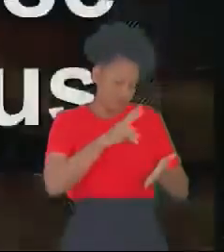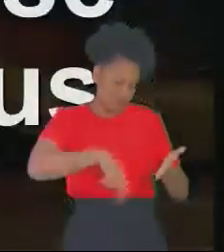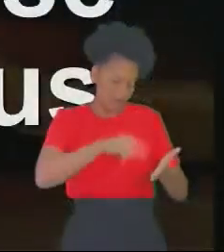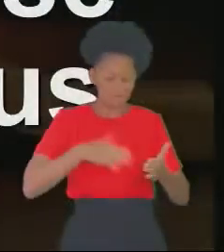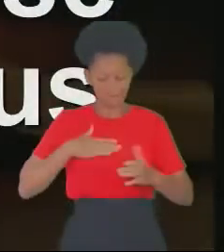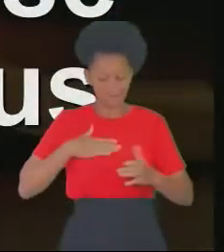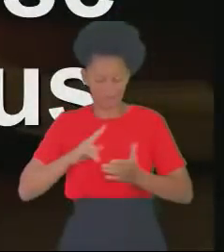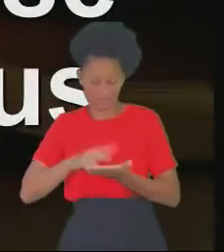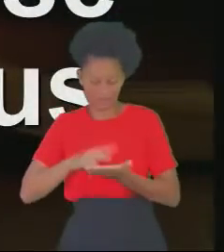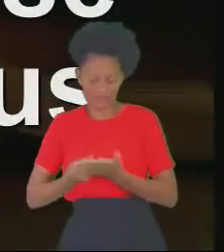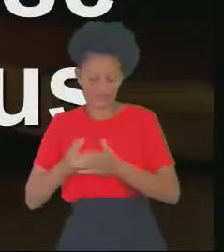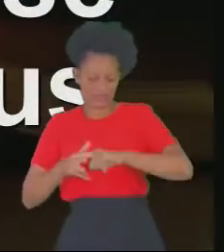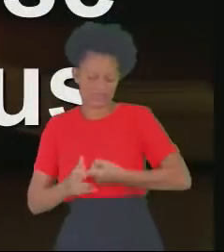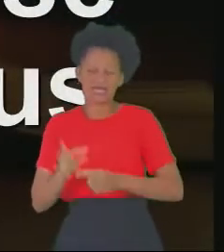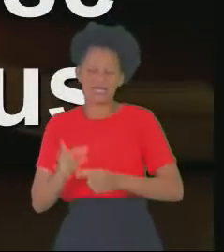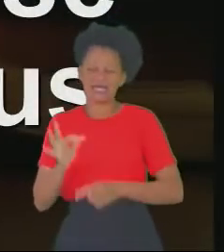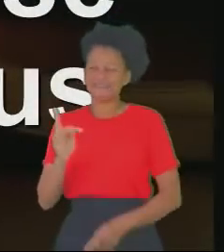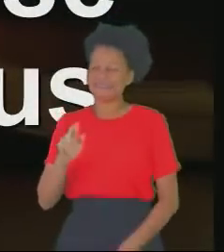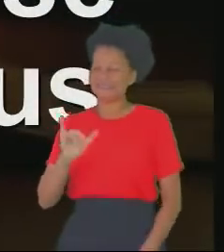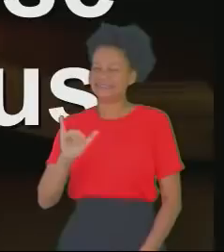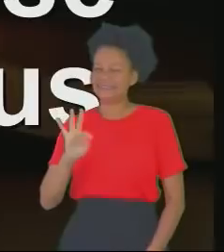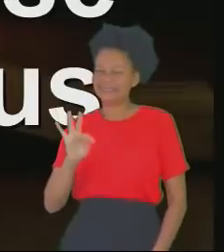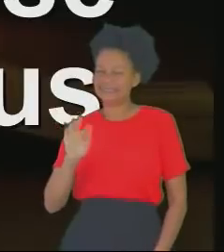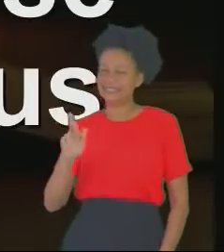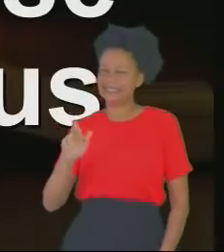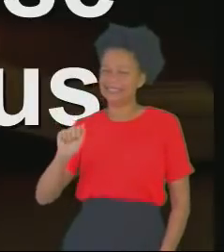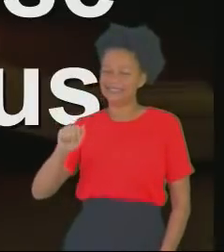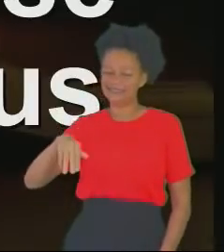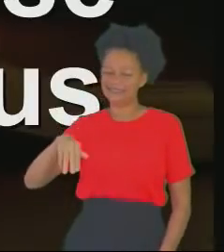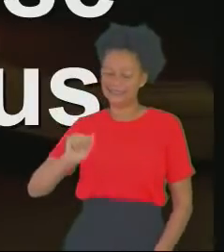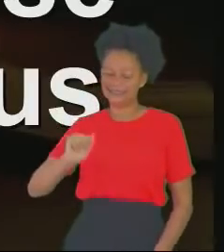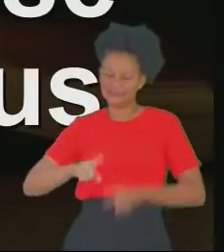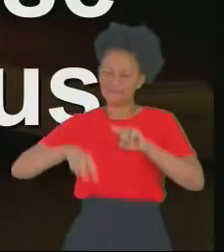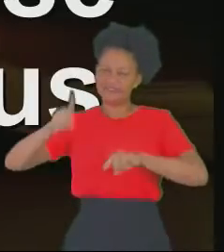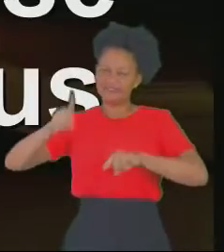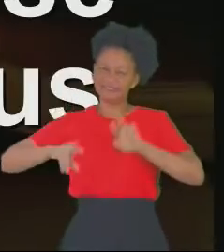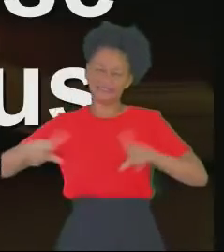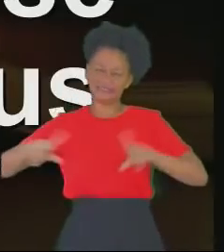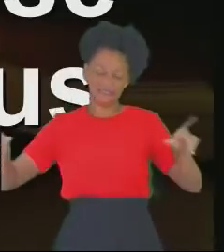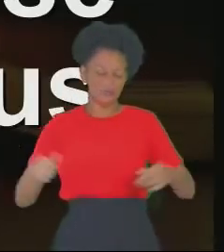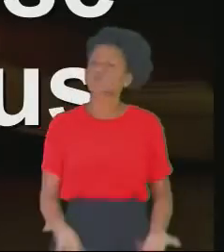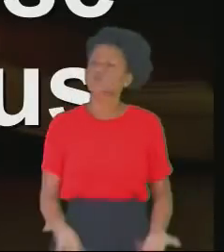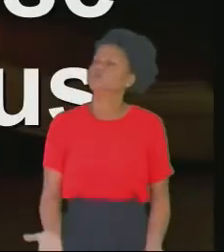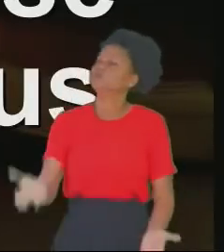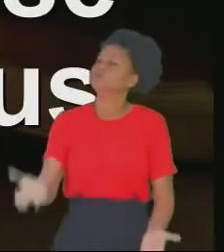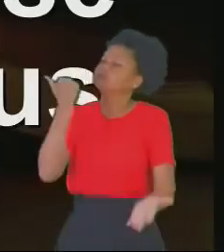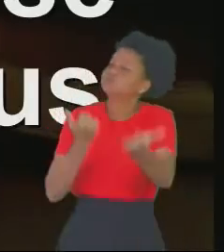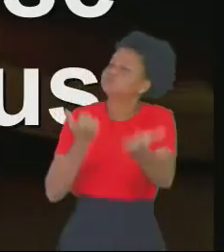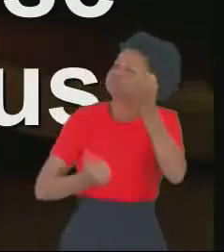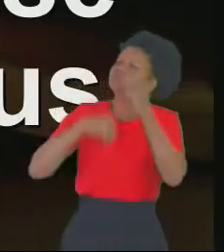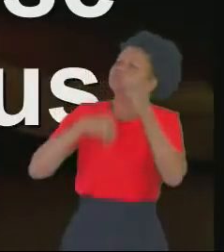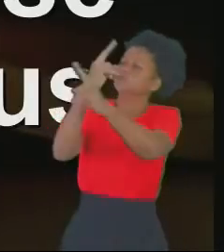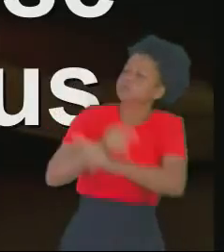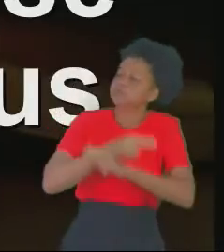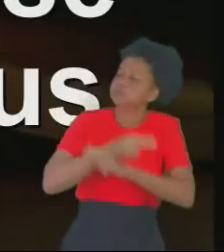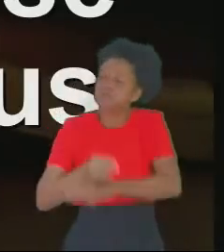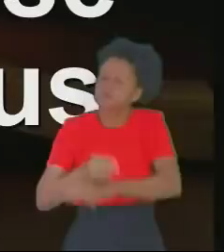mas é trinitariana, tem um pouco de variação. Levanta-te, vento norte, e vem tu, vento